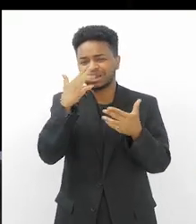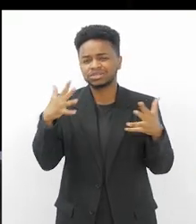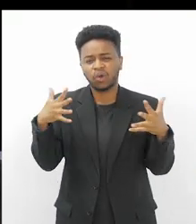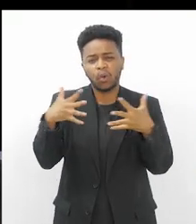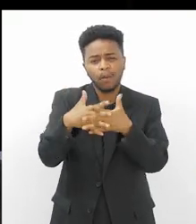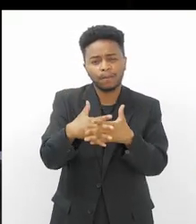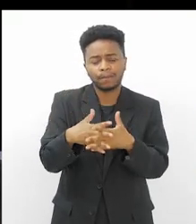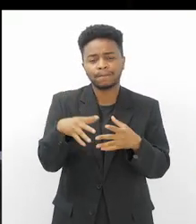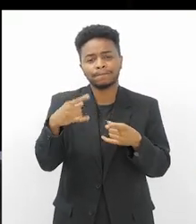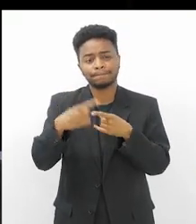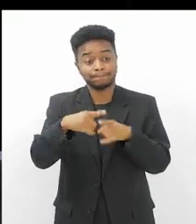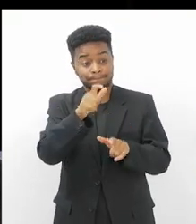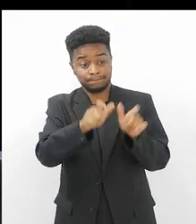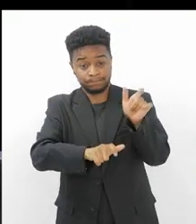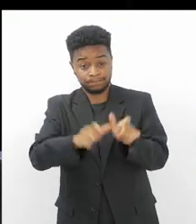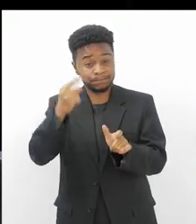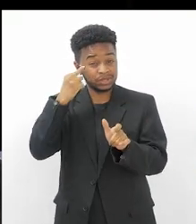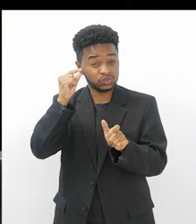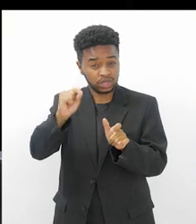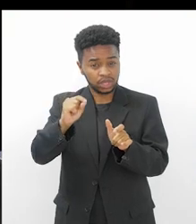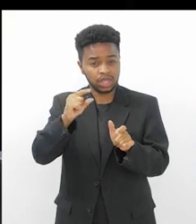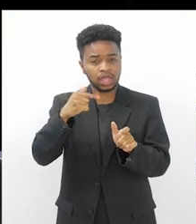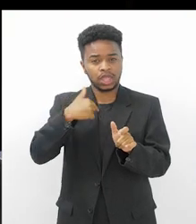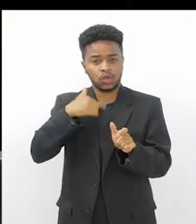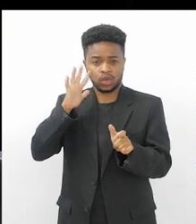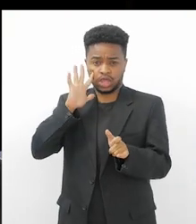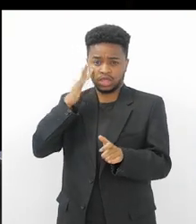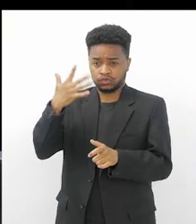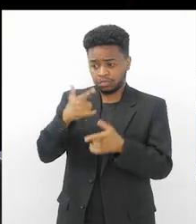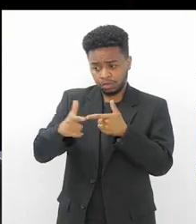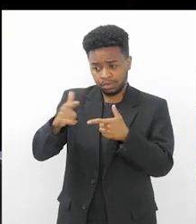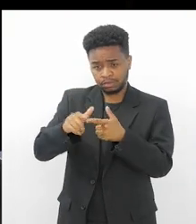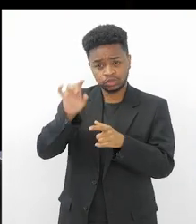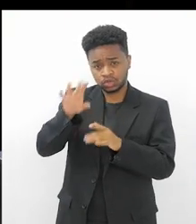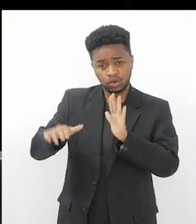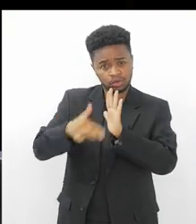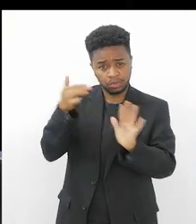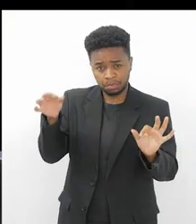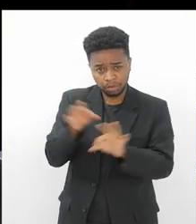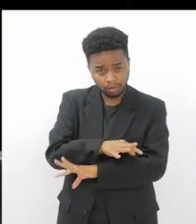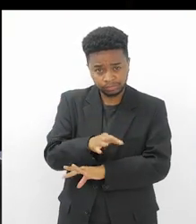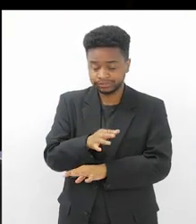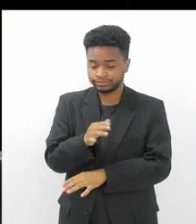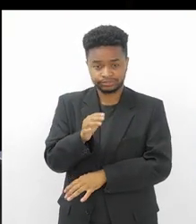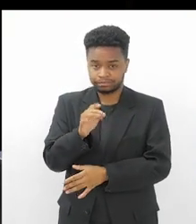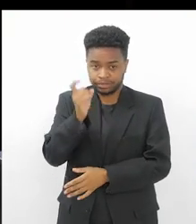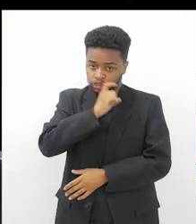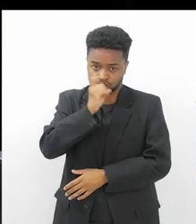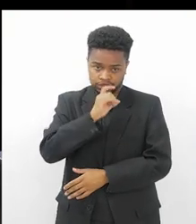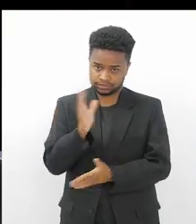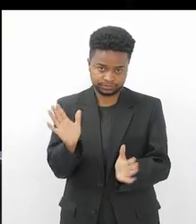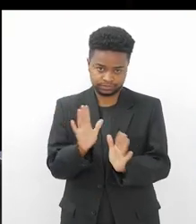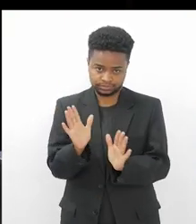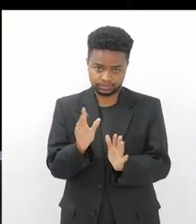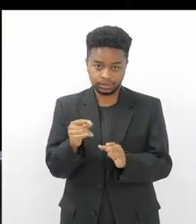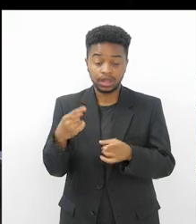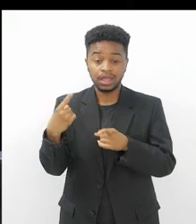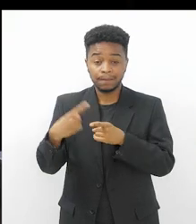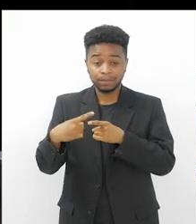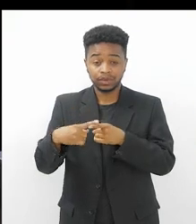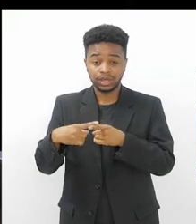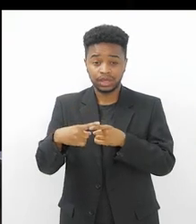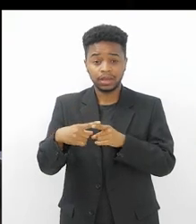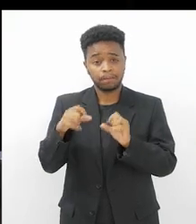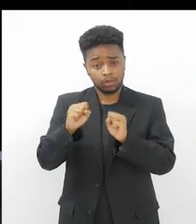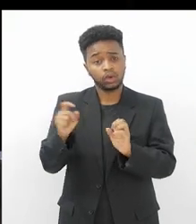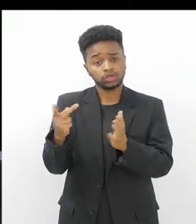tão complexas que as pessoas pensarem que elas vão resolver isso com a cirurgia bariátrica é uma bobagem. Inclusive